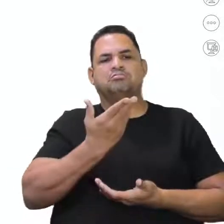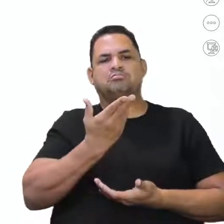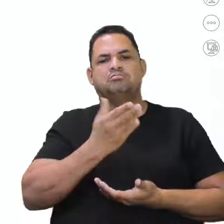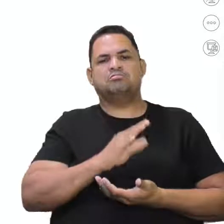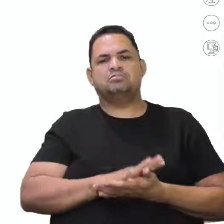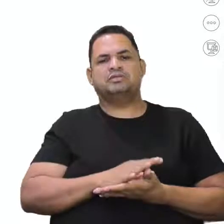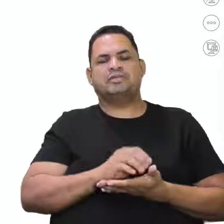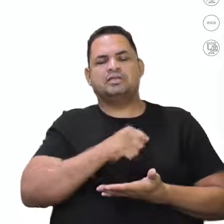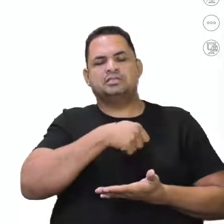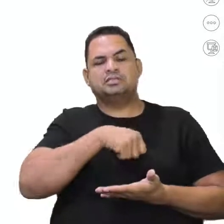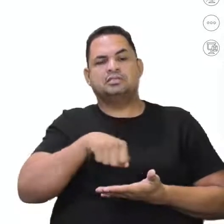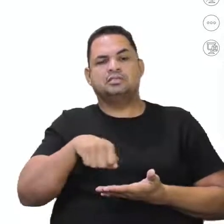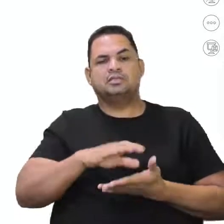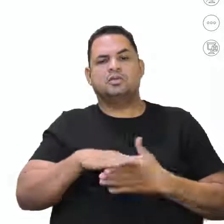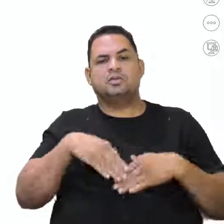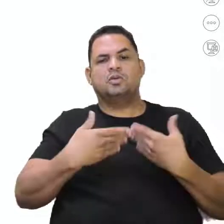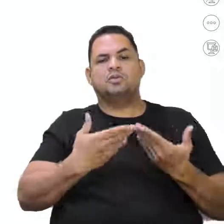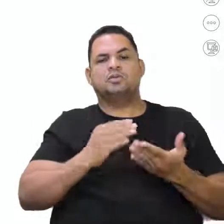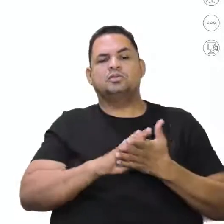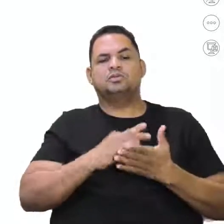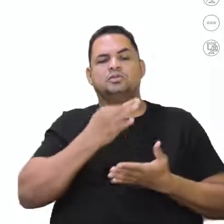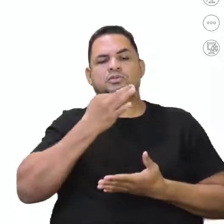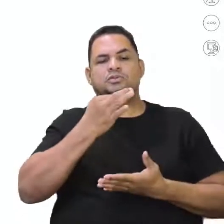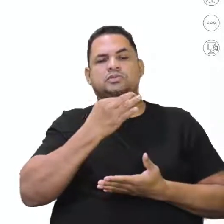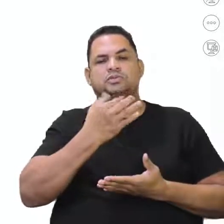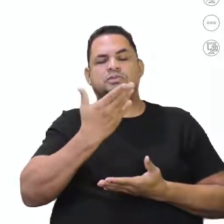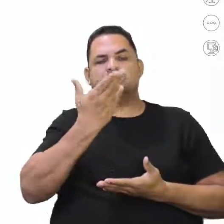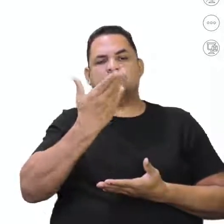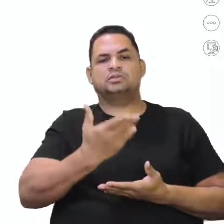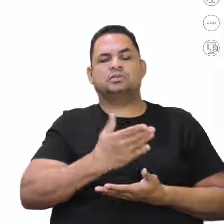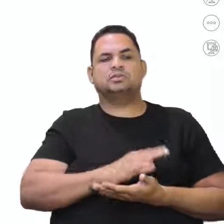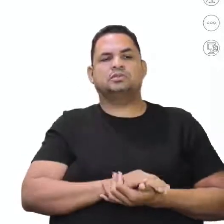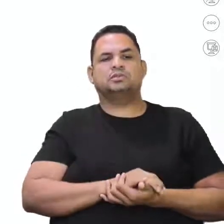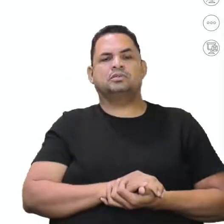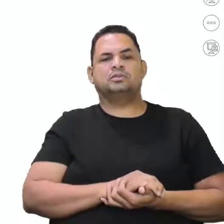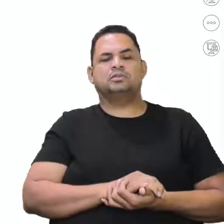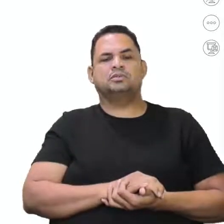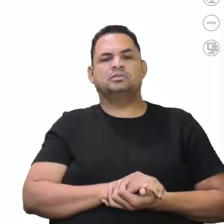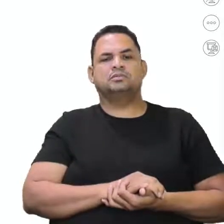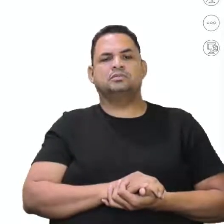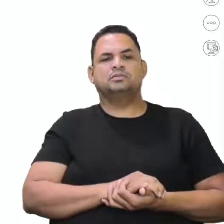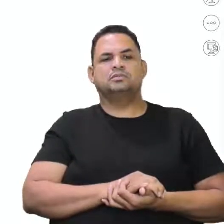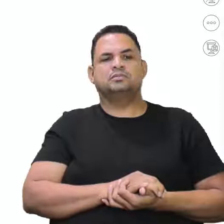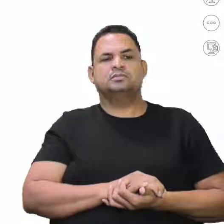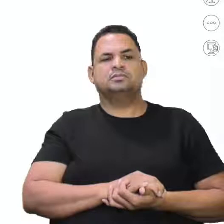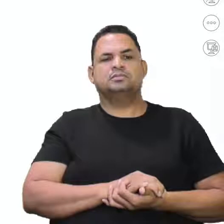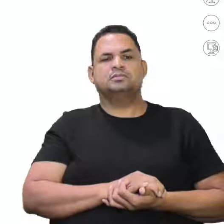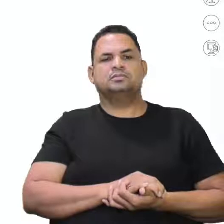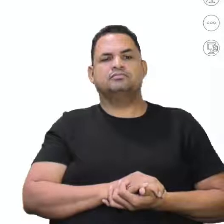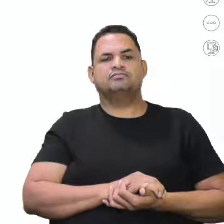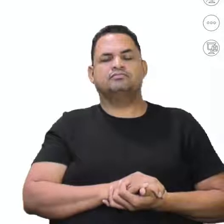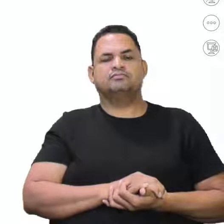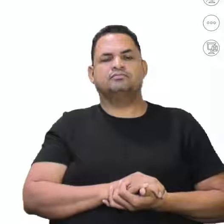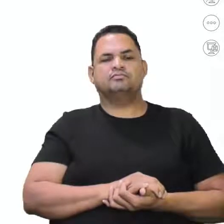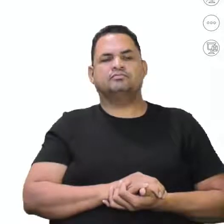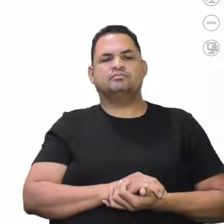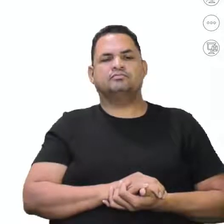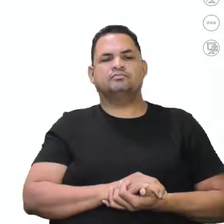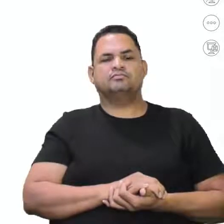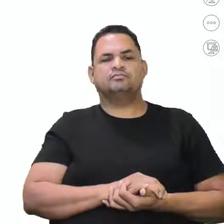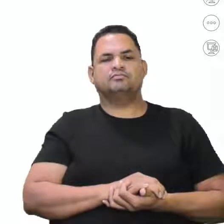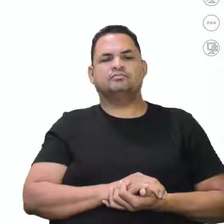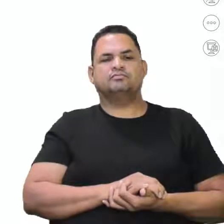marcador de discurso, que qual vai ser? Porque logo em seguida diz o seguinte, there is no being friends when it doesn't